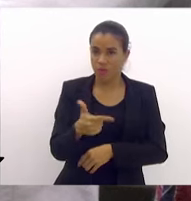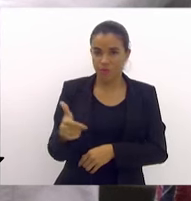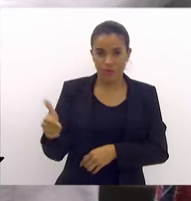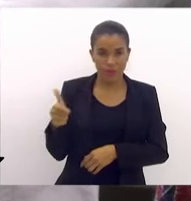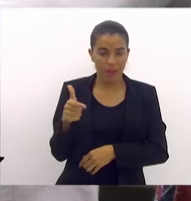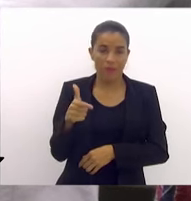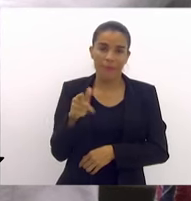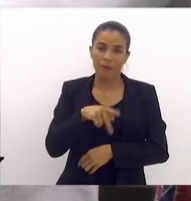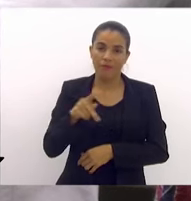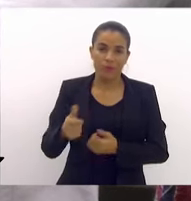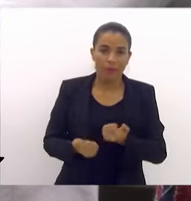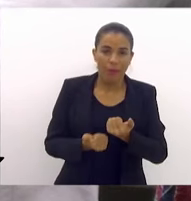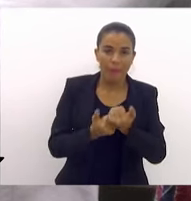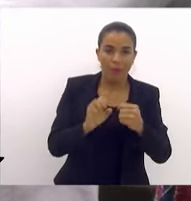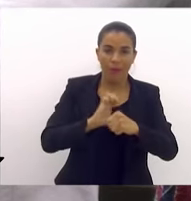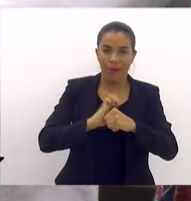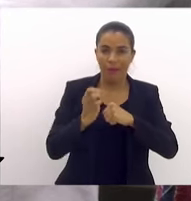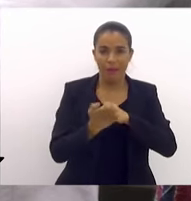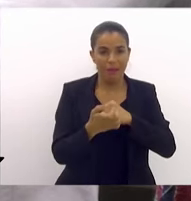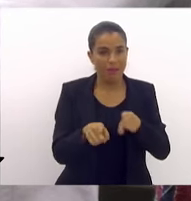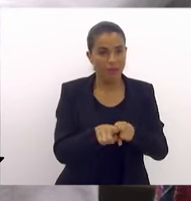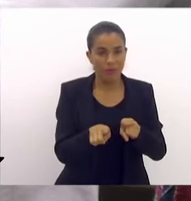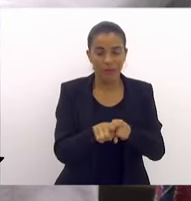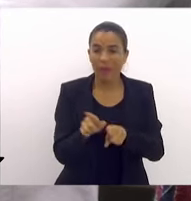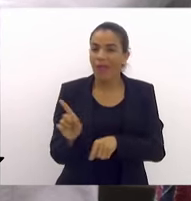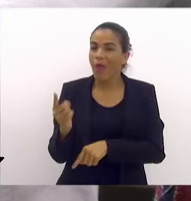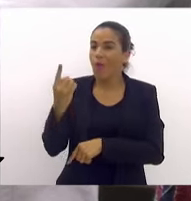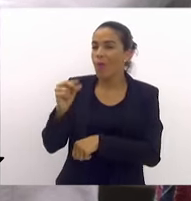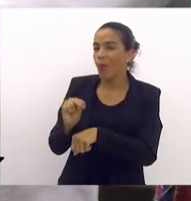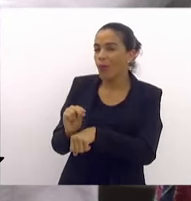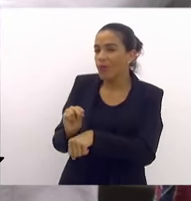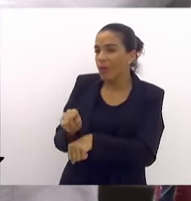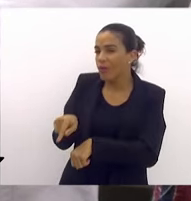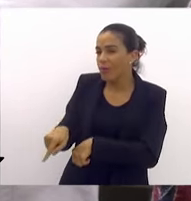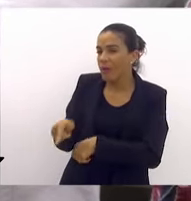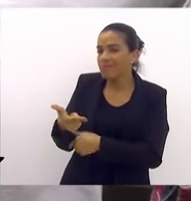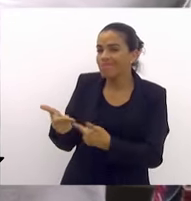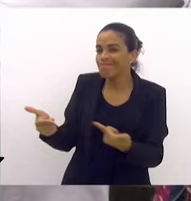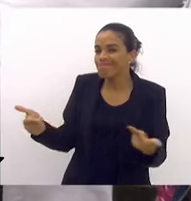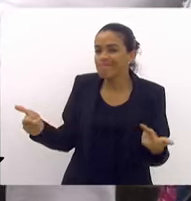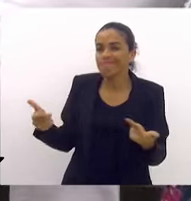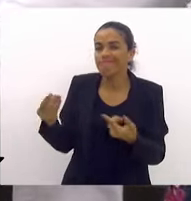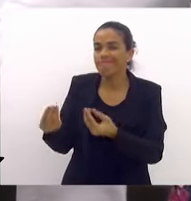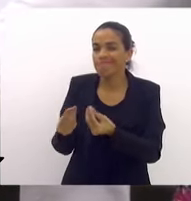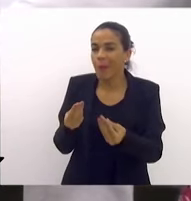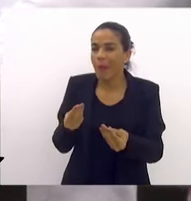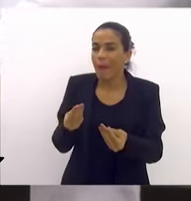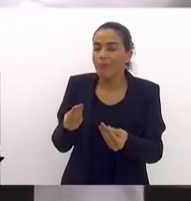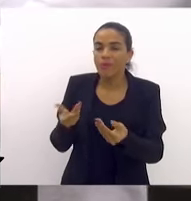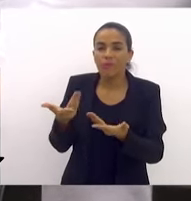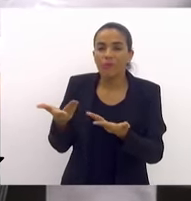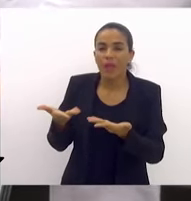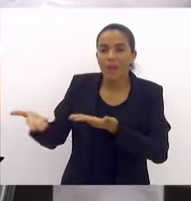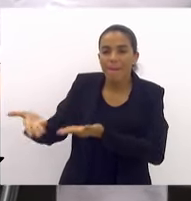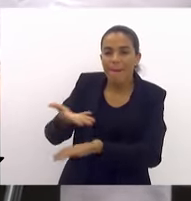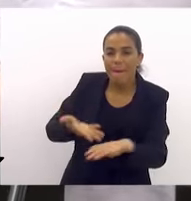apoio. Existe uma figura de um tipo de cuidador que não estabelece mediação pedagógica. Não, é pertinente a